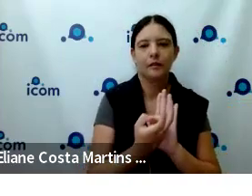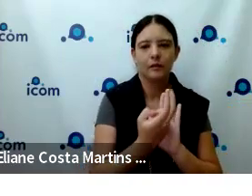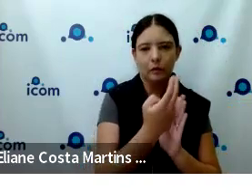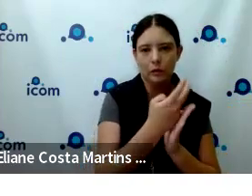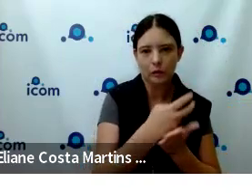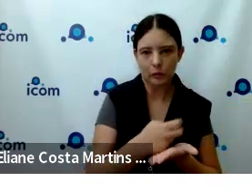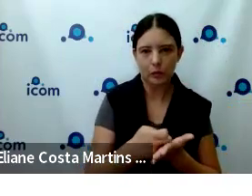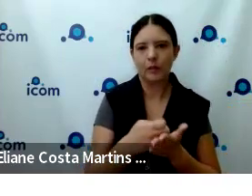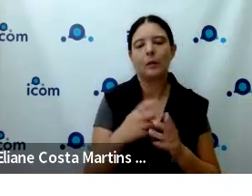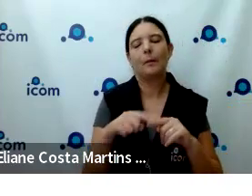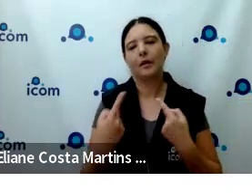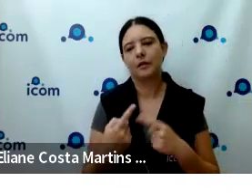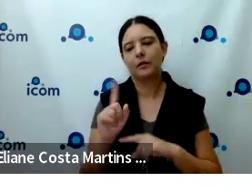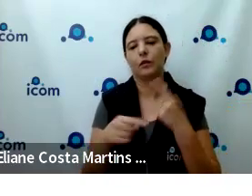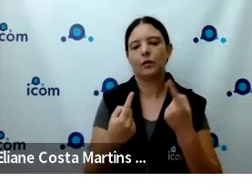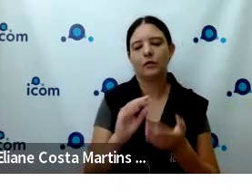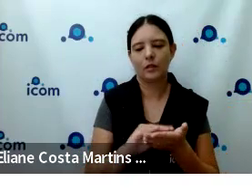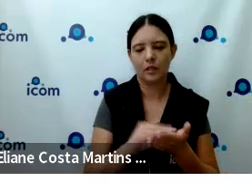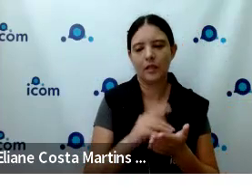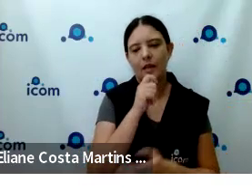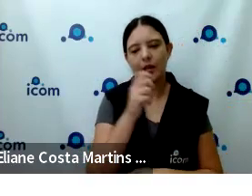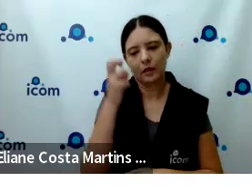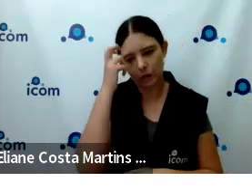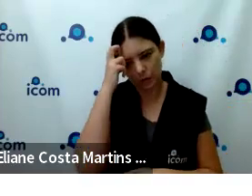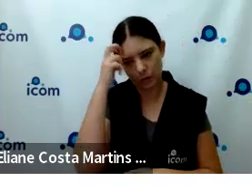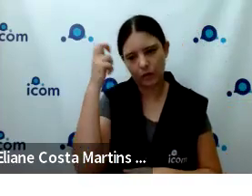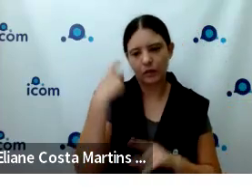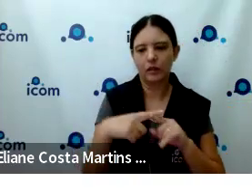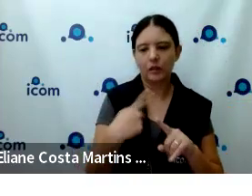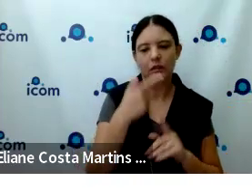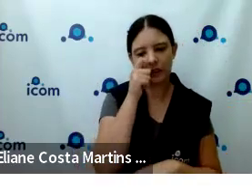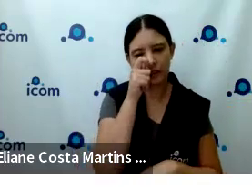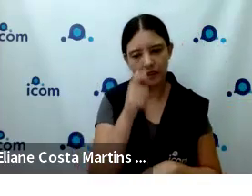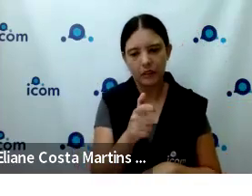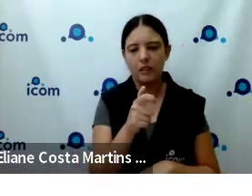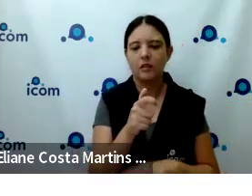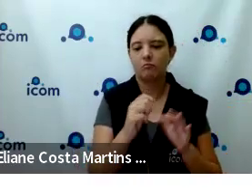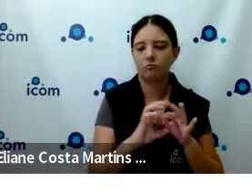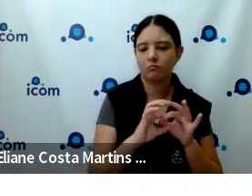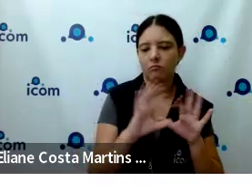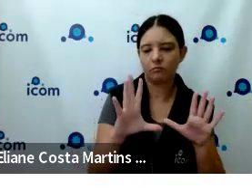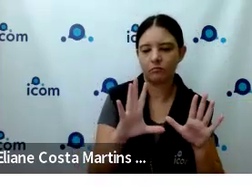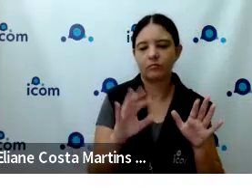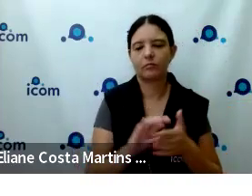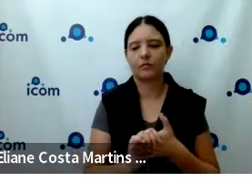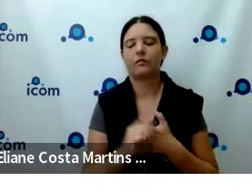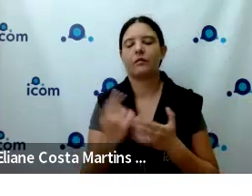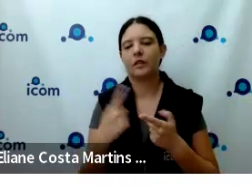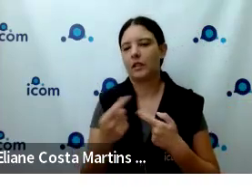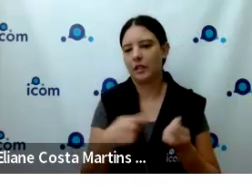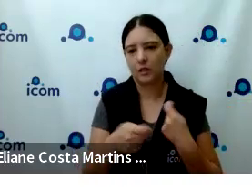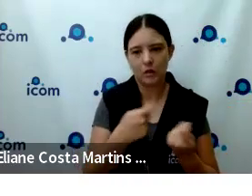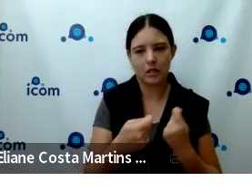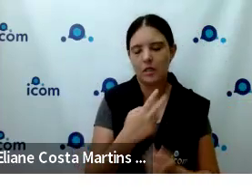a evoluir nesse sentido. Existe essa cultura de que o interesse público é indisponível e que não se pode negociar em termos